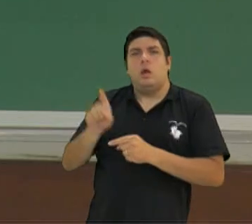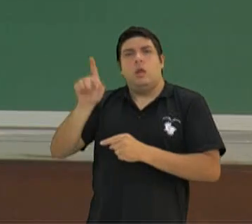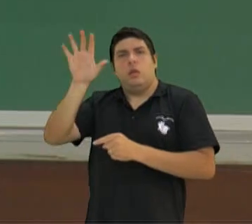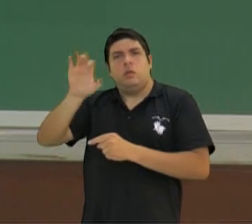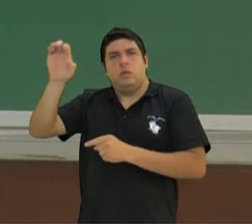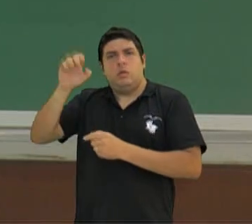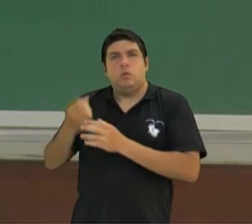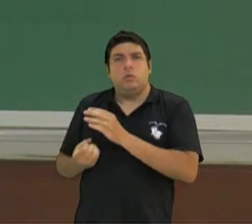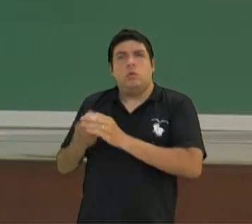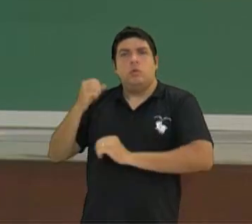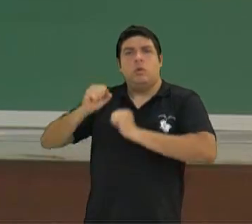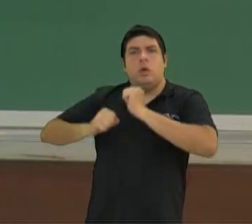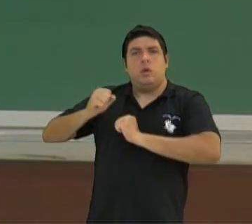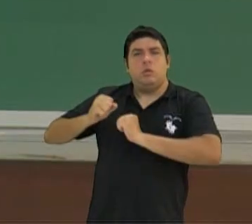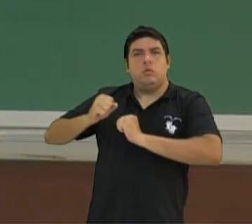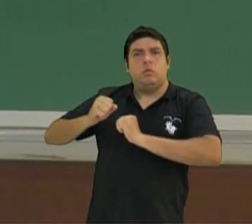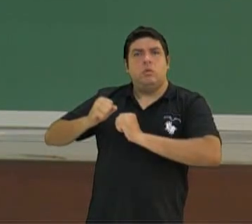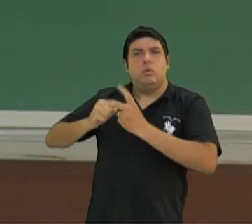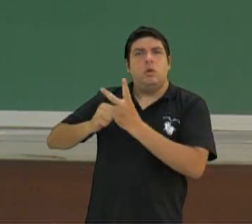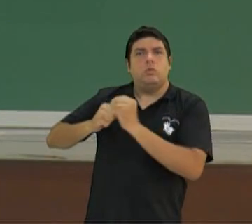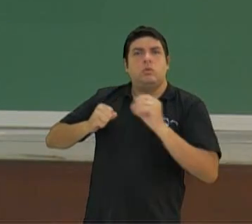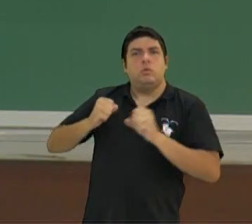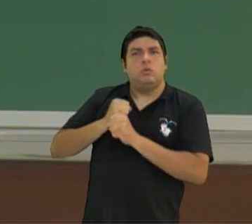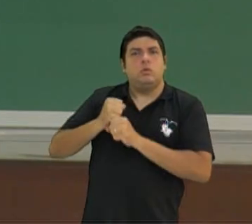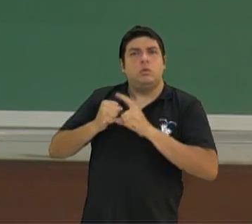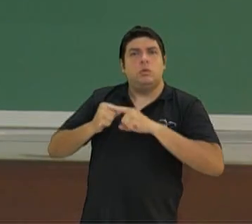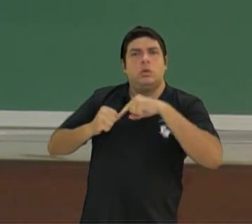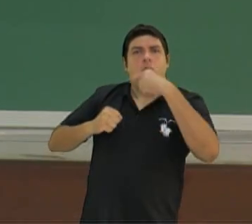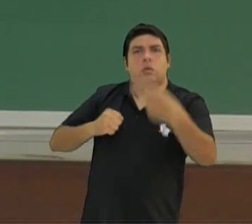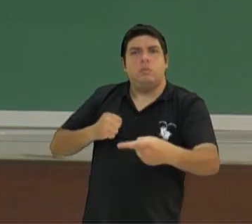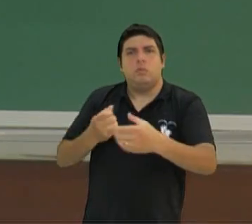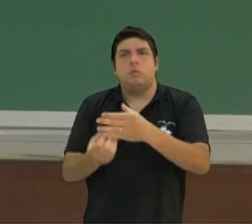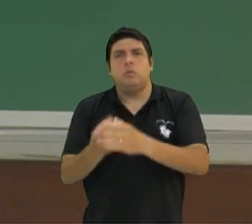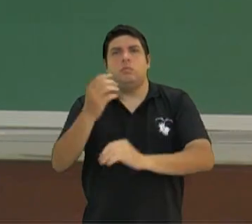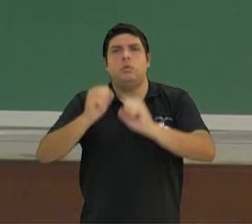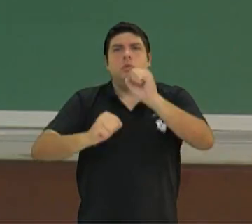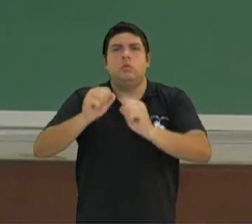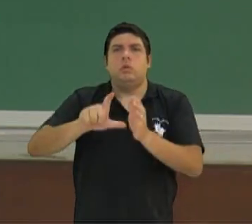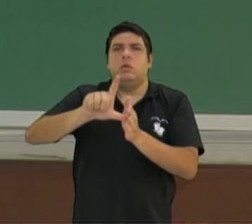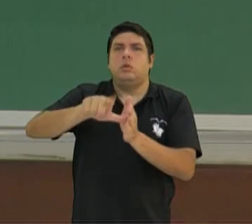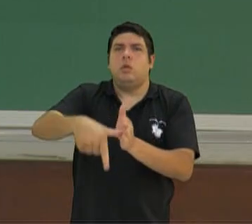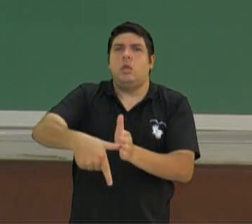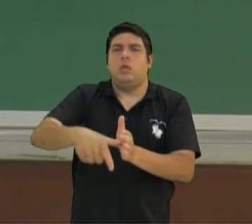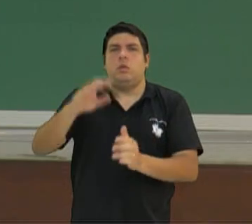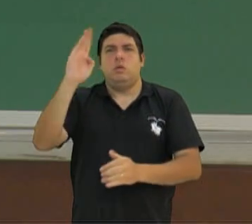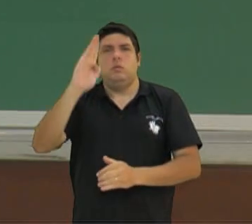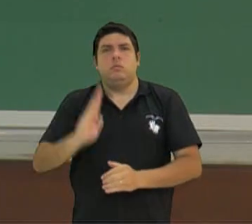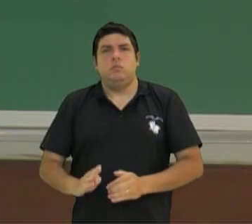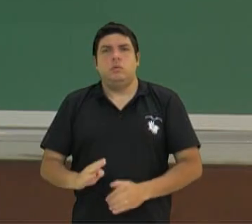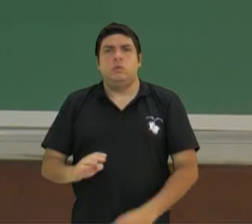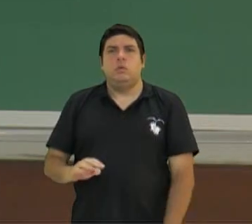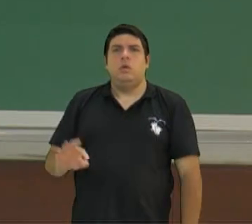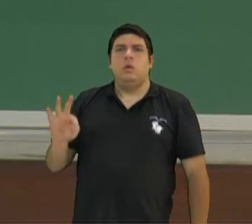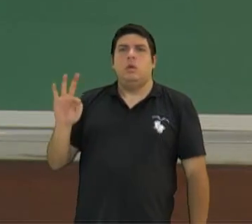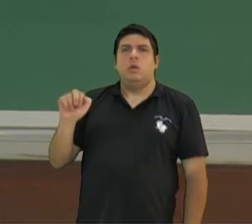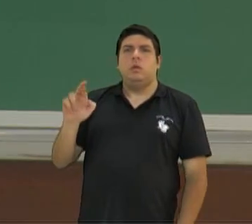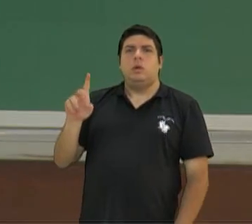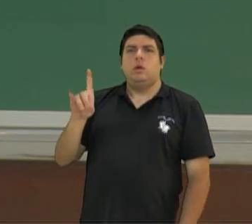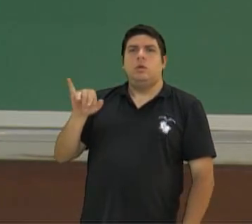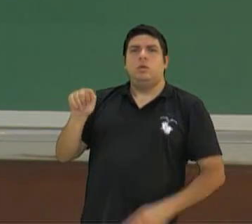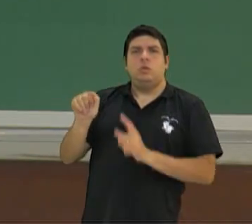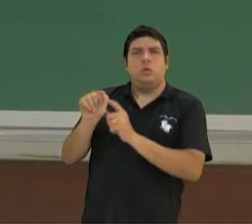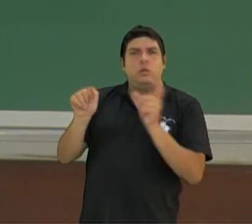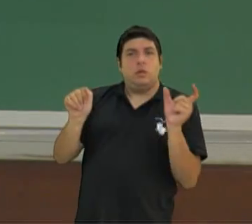é que chegou esse processo no Brasil. Então, por isso ela é chamada de industrialização tardia. Aconteceu